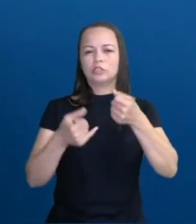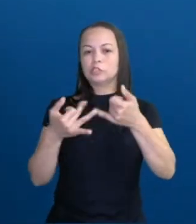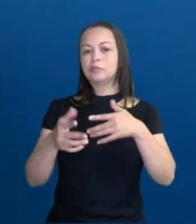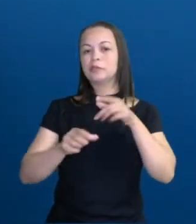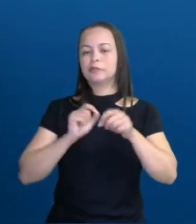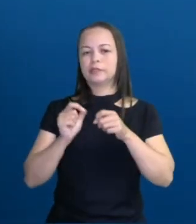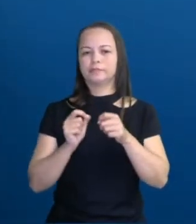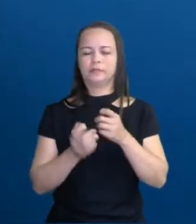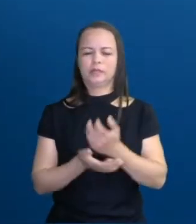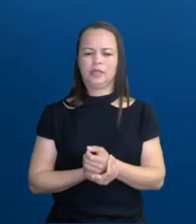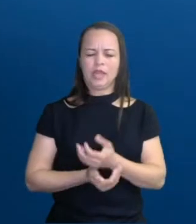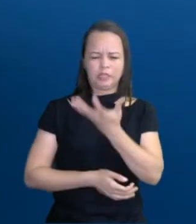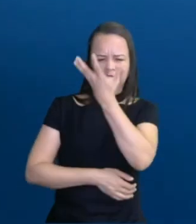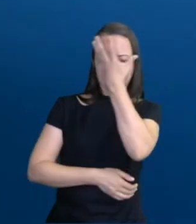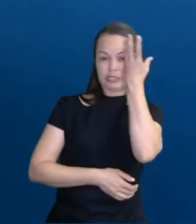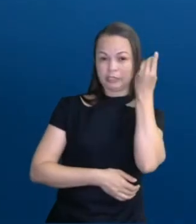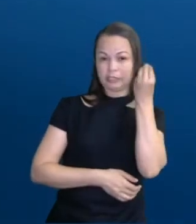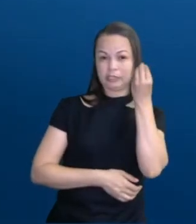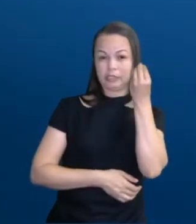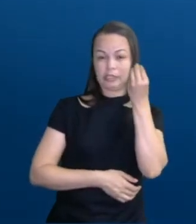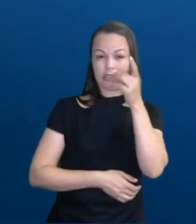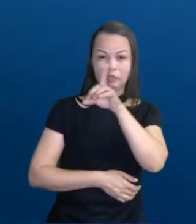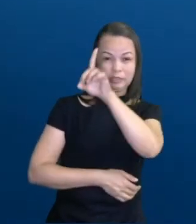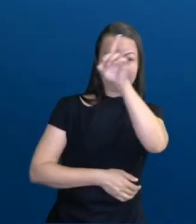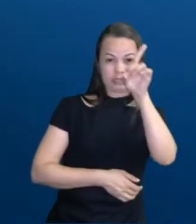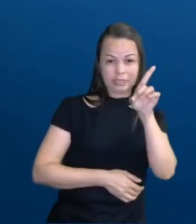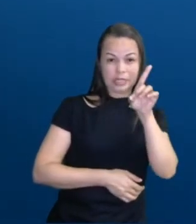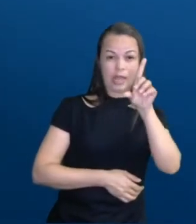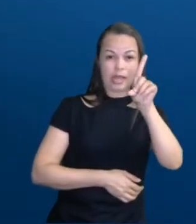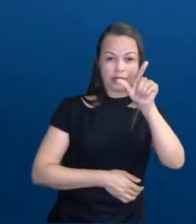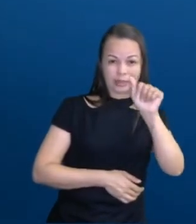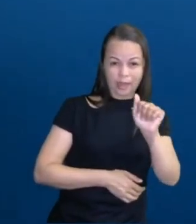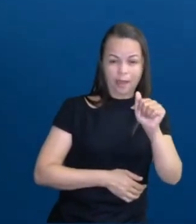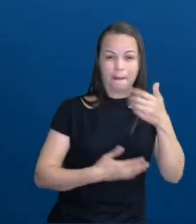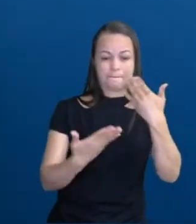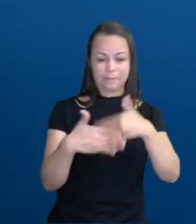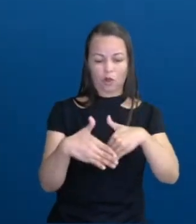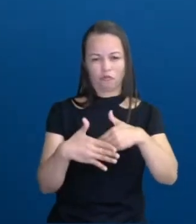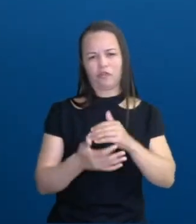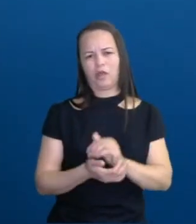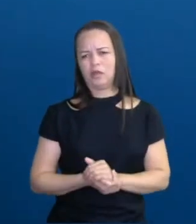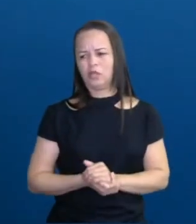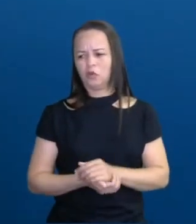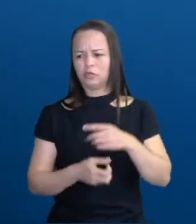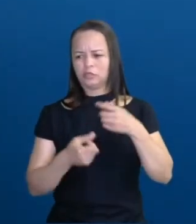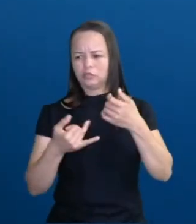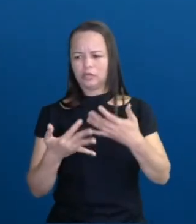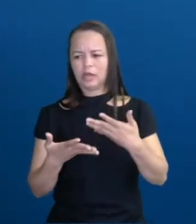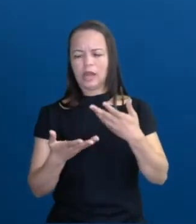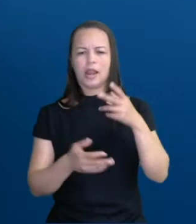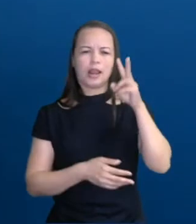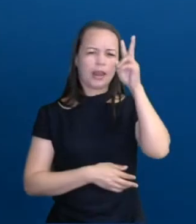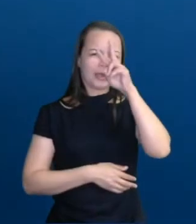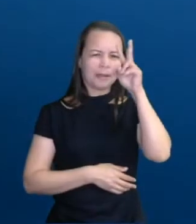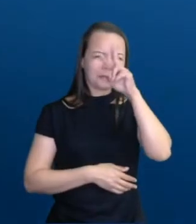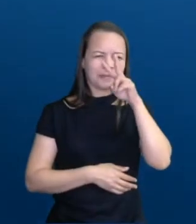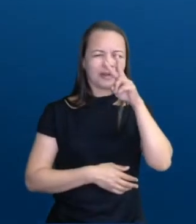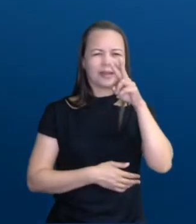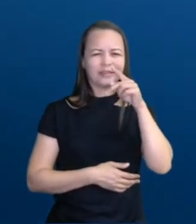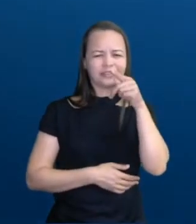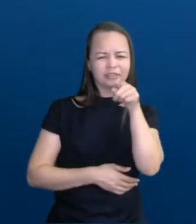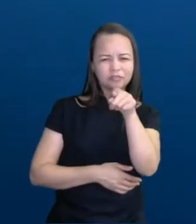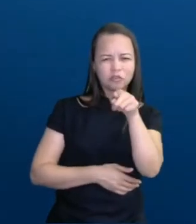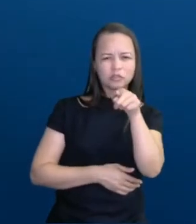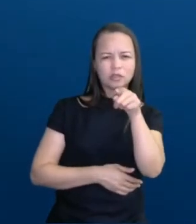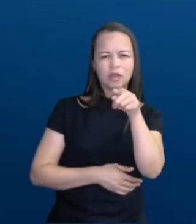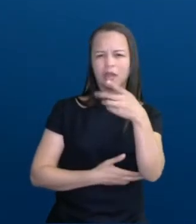gente diz assim esquecido o dia da prova está correto não quando a gente diz lembrei de você